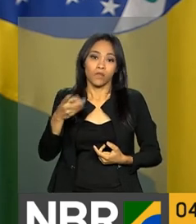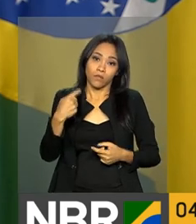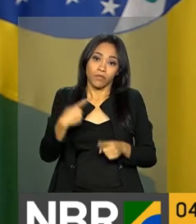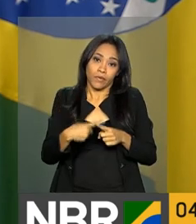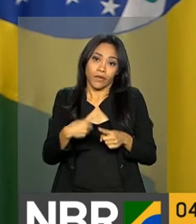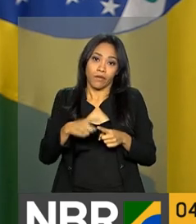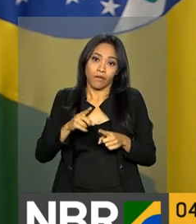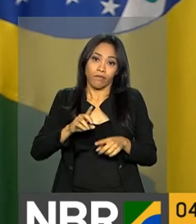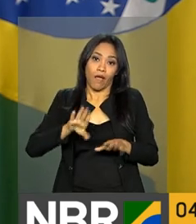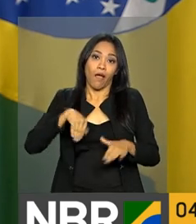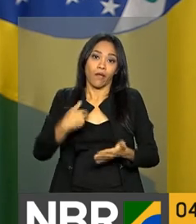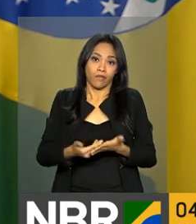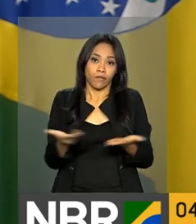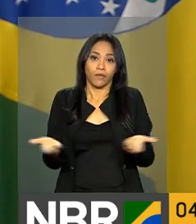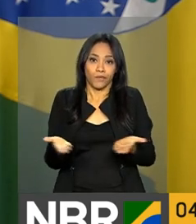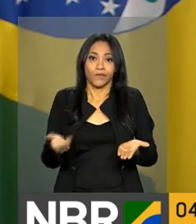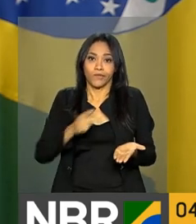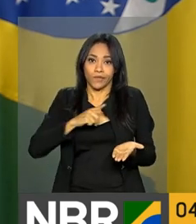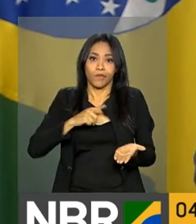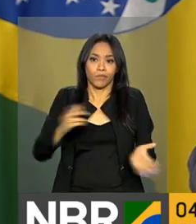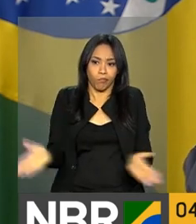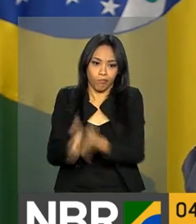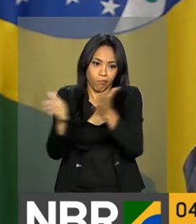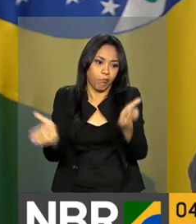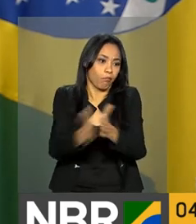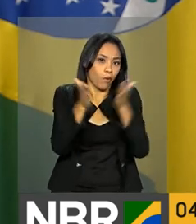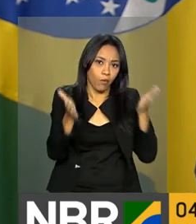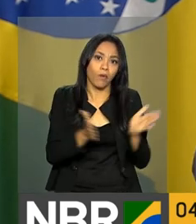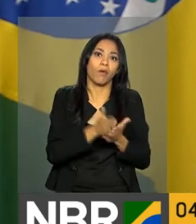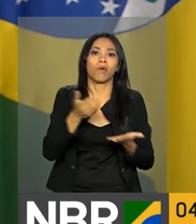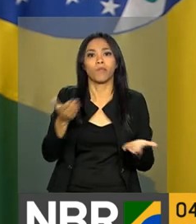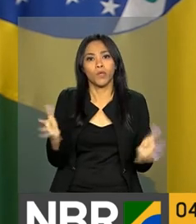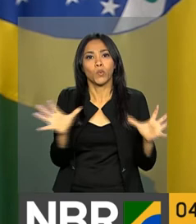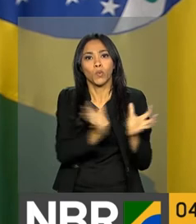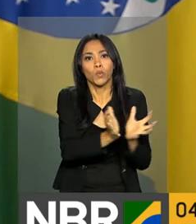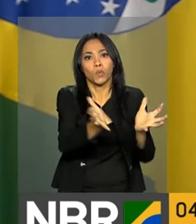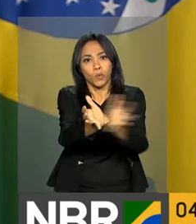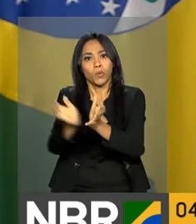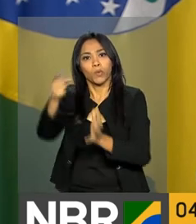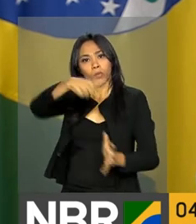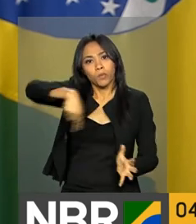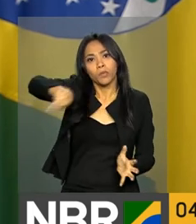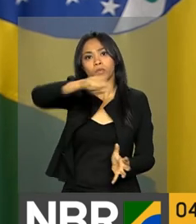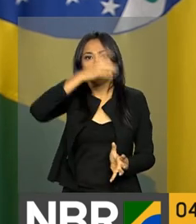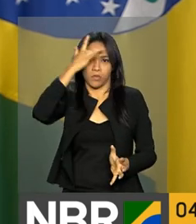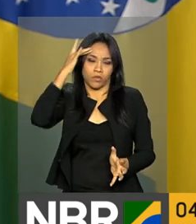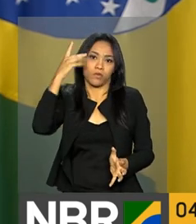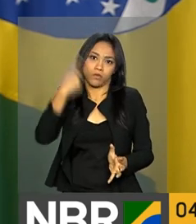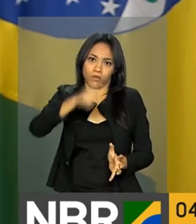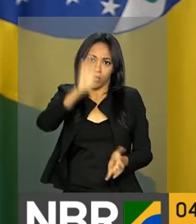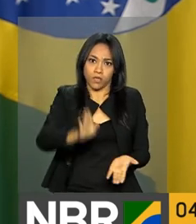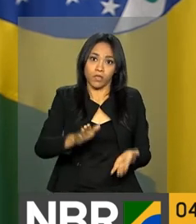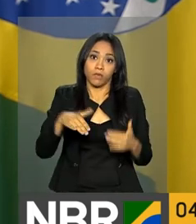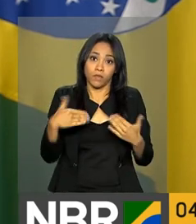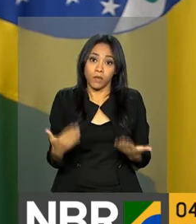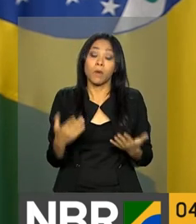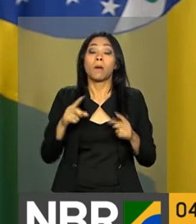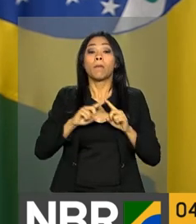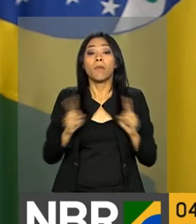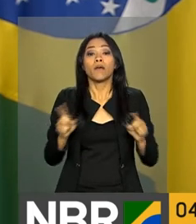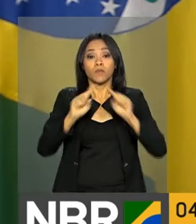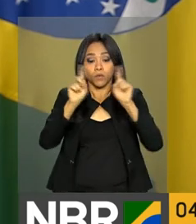ainda é dramática que temos um país que é uma pobreza grupos com problemas como pobreza extrema mas o progredir